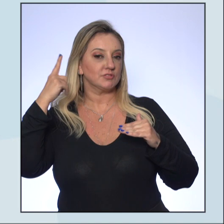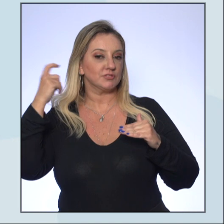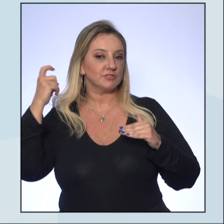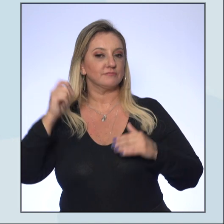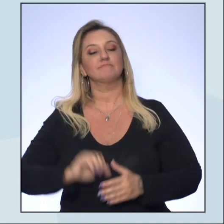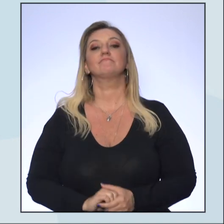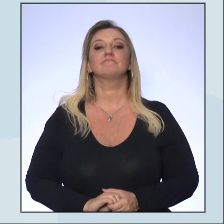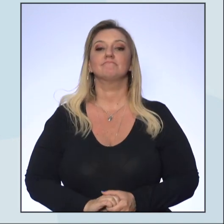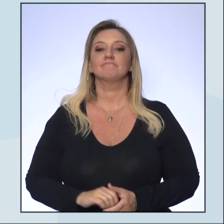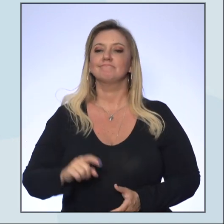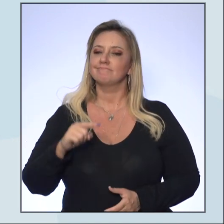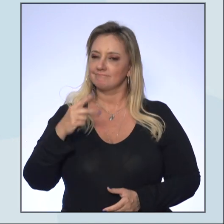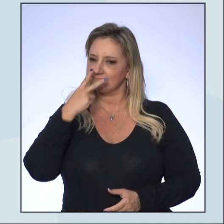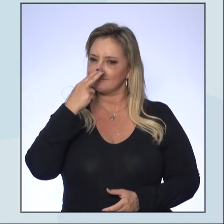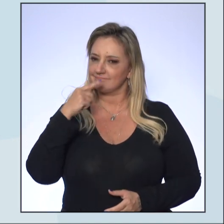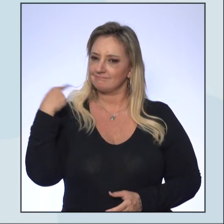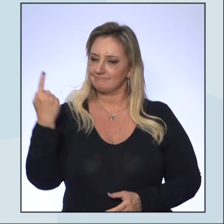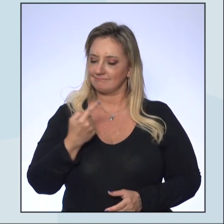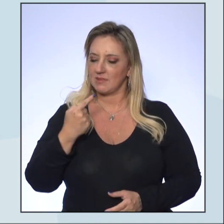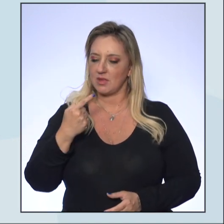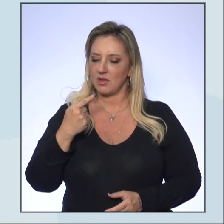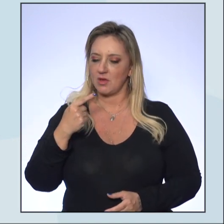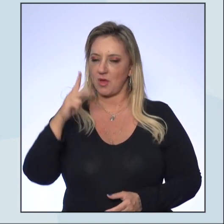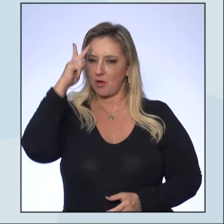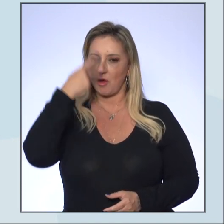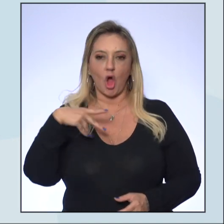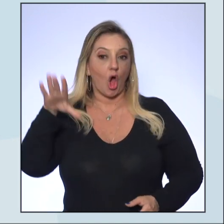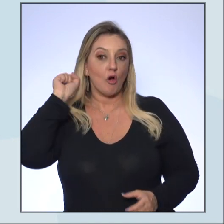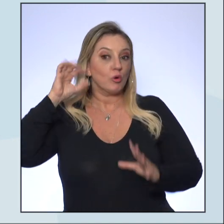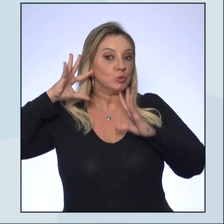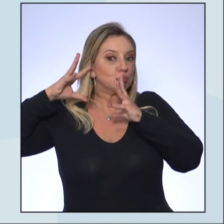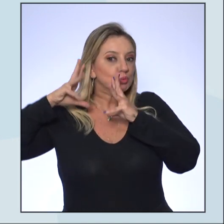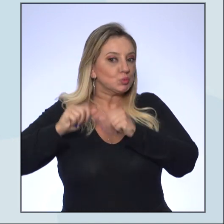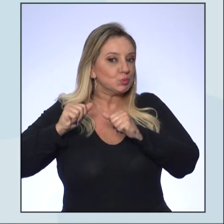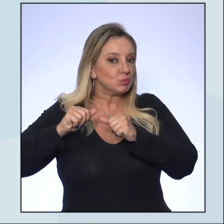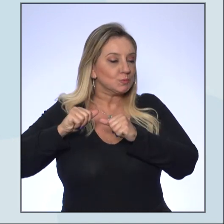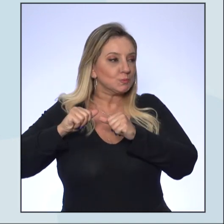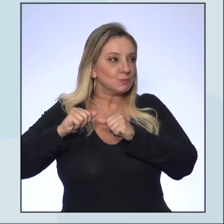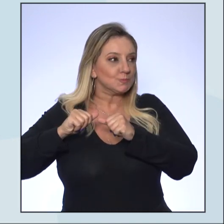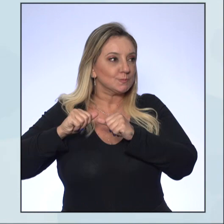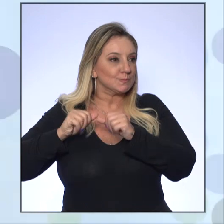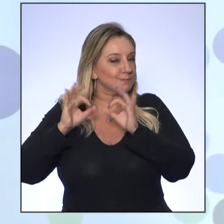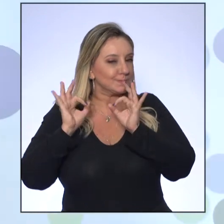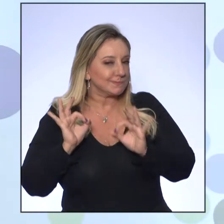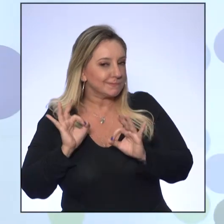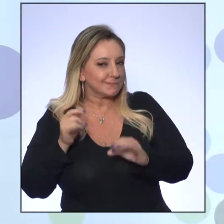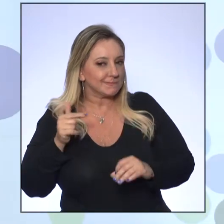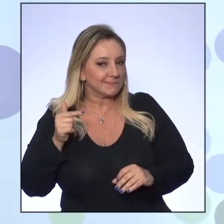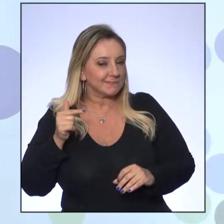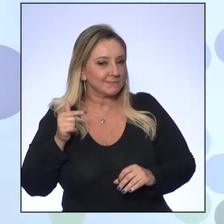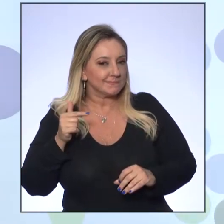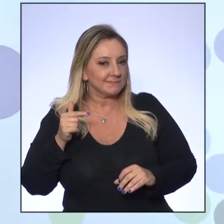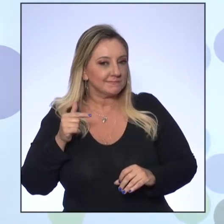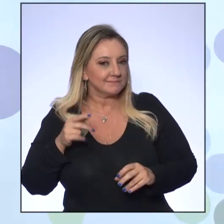auditivo? Será que nós, humanos, ouvimos tudo? Bom, não é bem assim, né? Você já viu aqueles